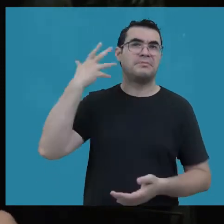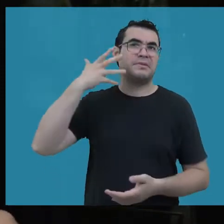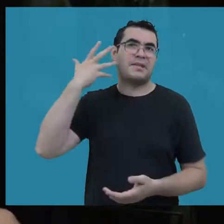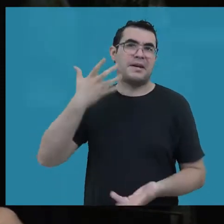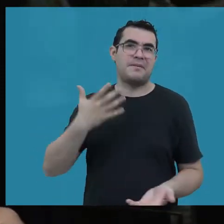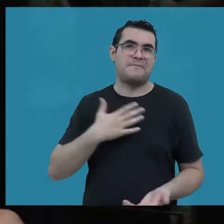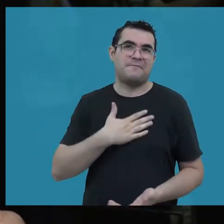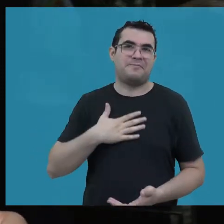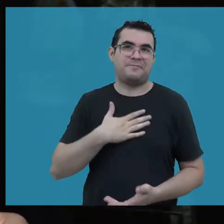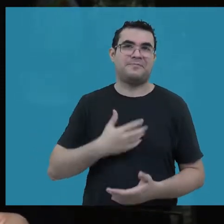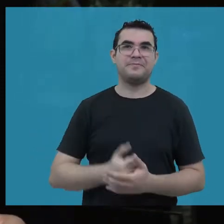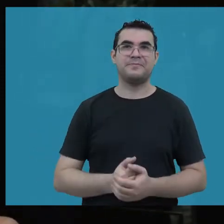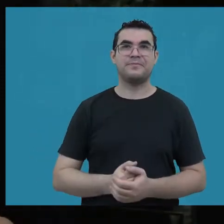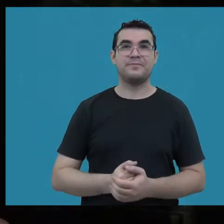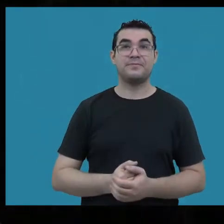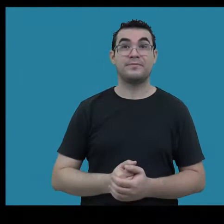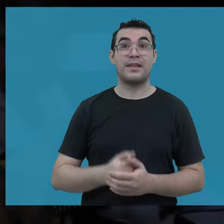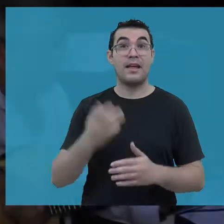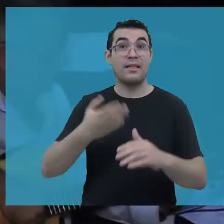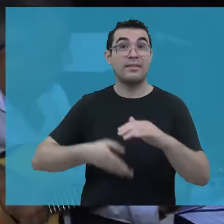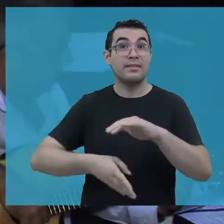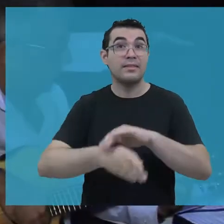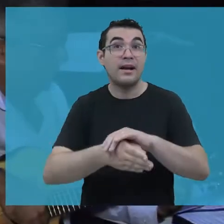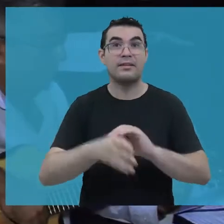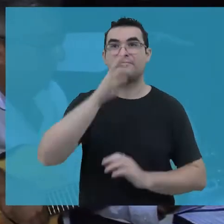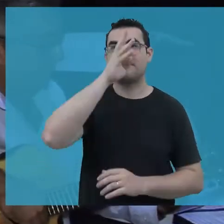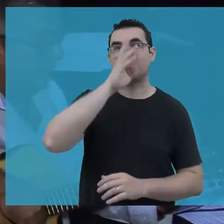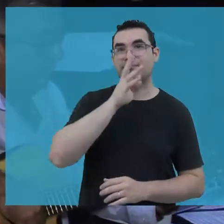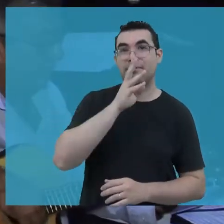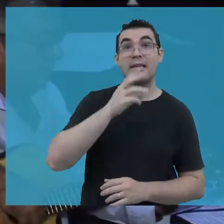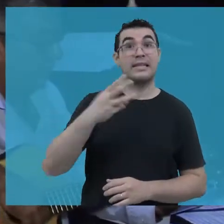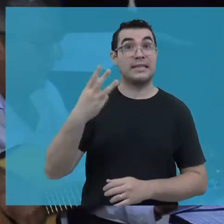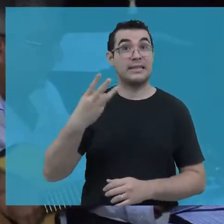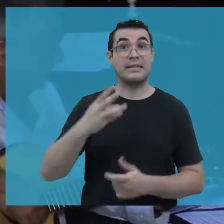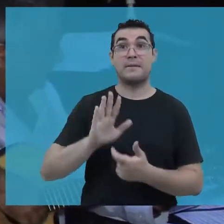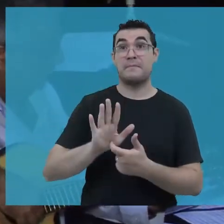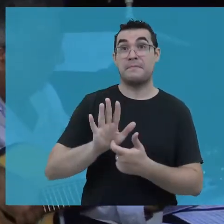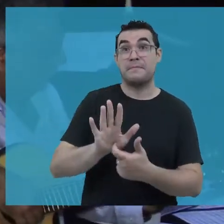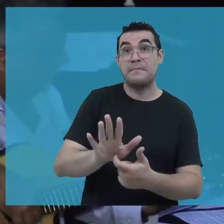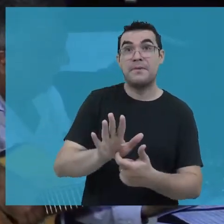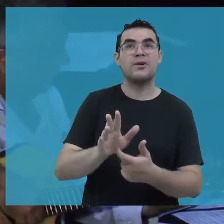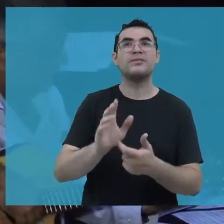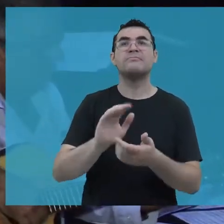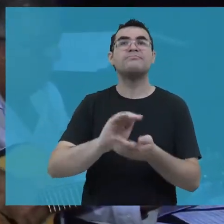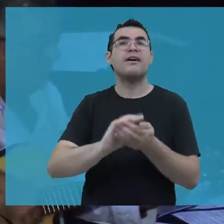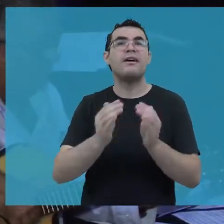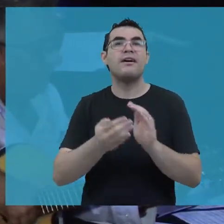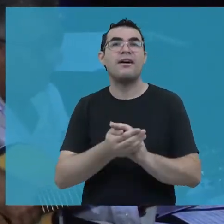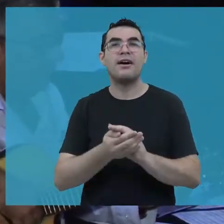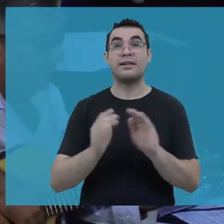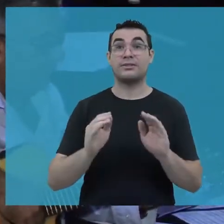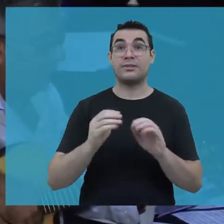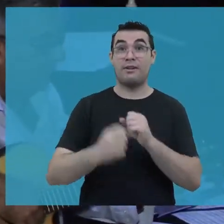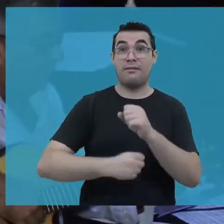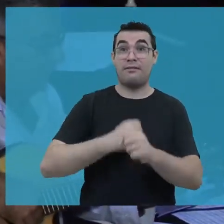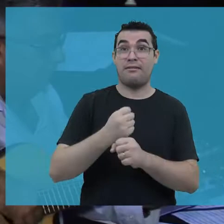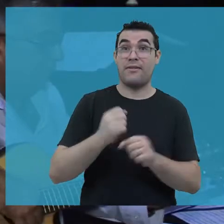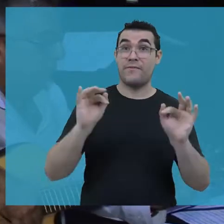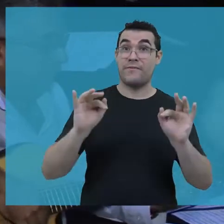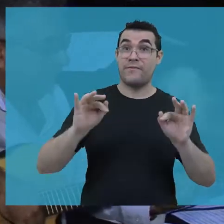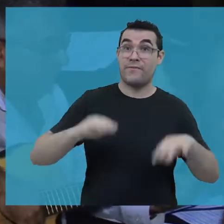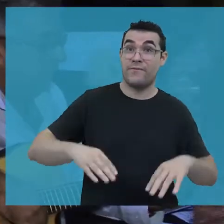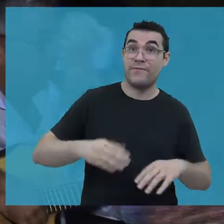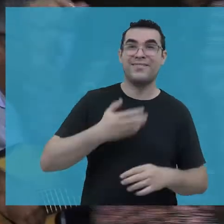é cantar, né? O que vale é ser feliz. Com entrada gratuita, a terceira mostra artística de fim de ano de servidores